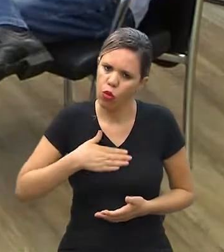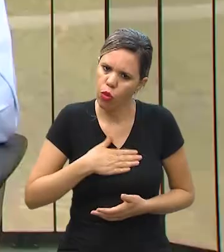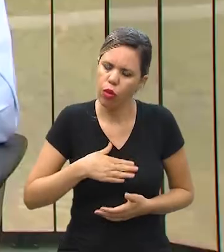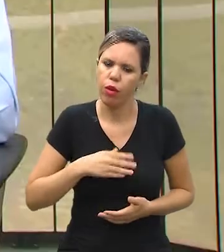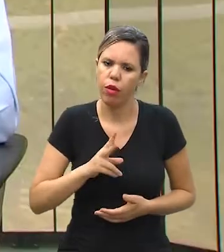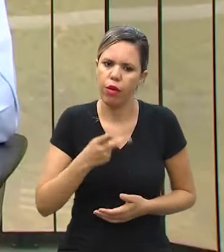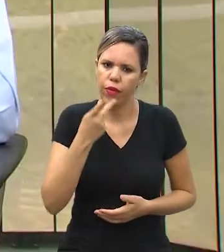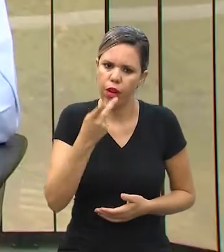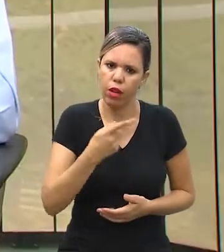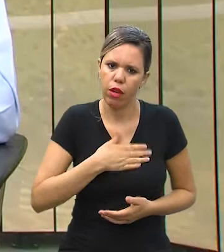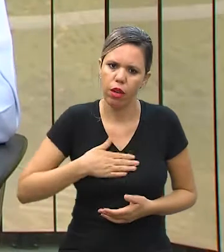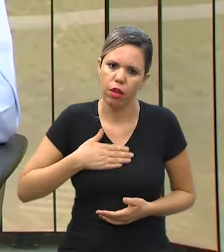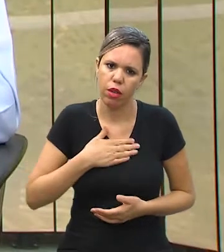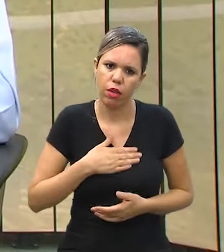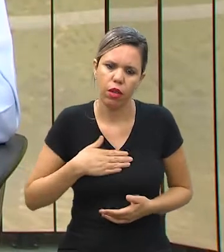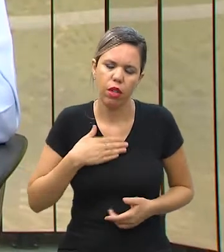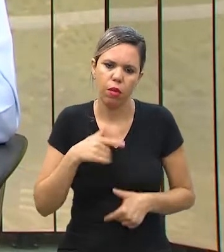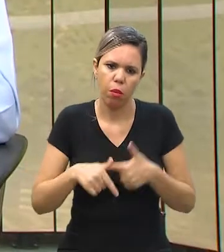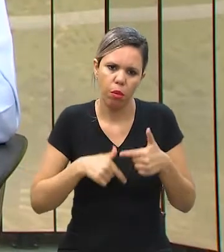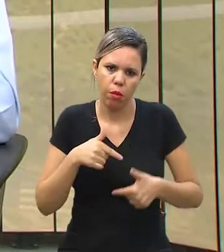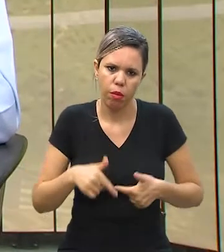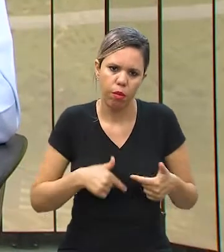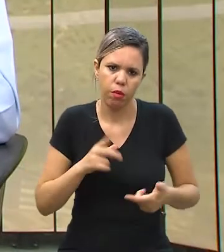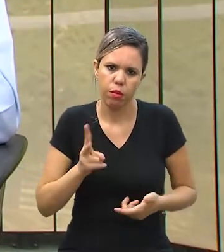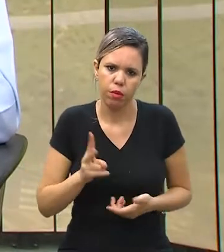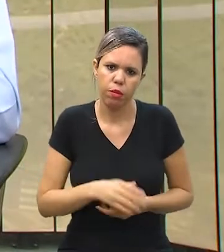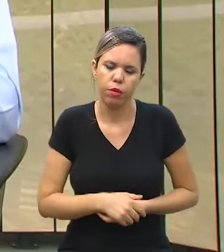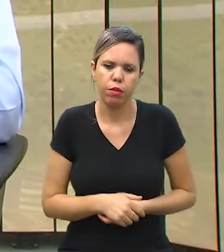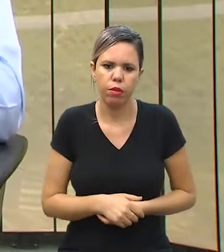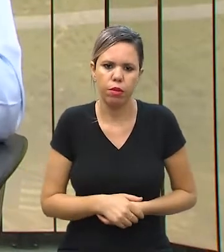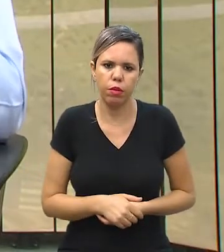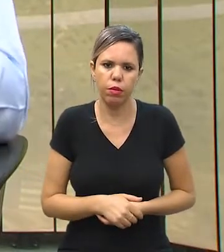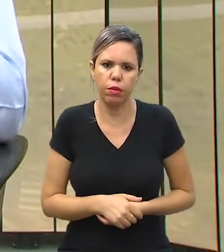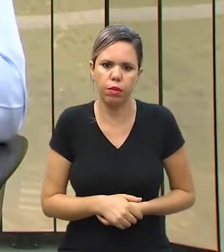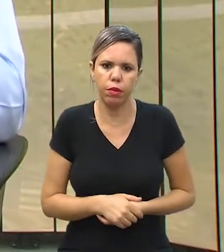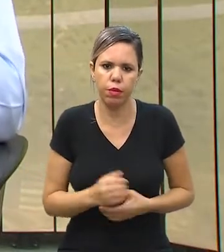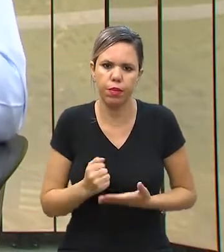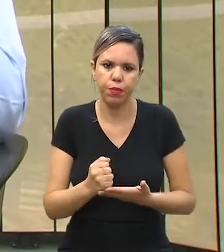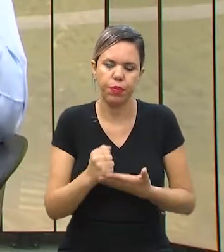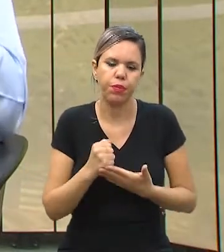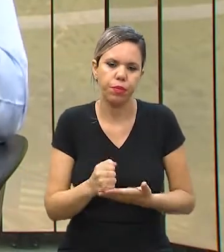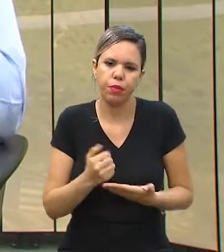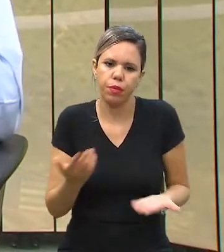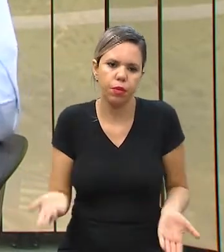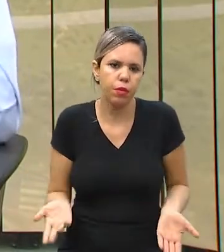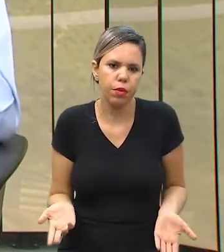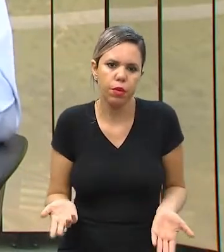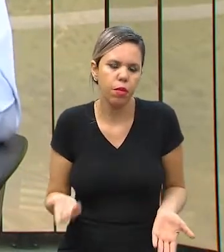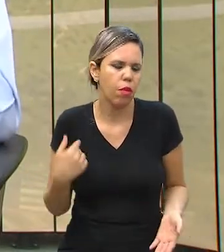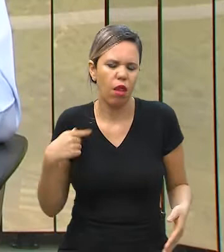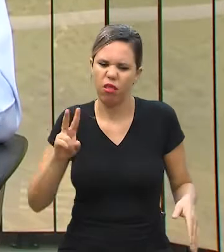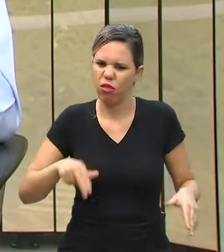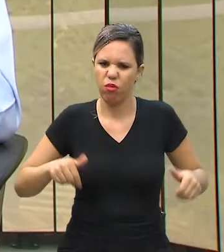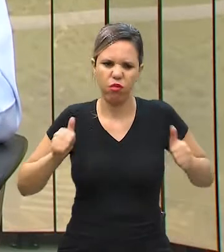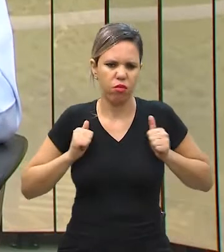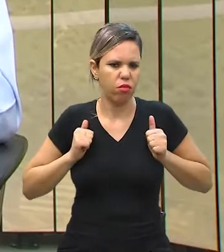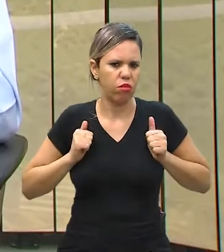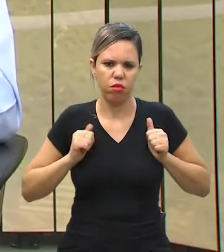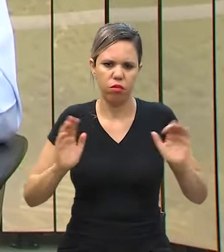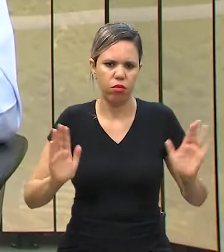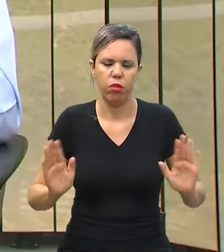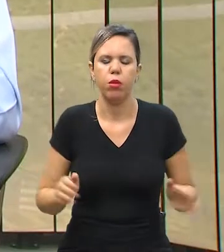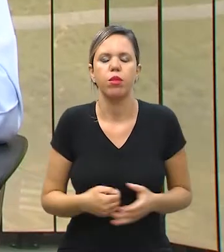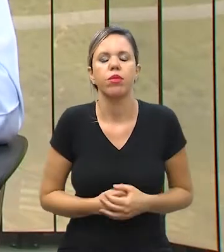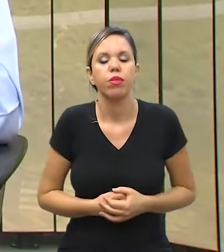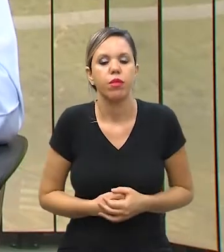falo assim, que eu sempre gostei do trabalho, sempre gostei de ajudar, eu nunca fui de ficar parado em momento nenhum,